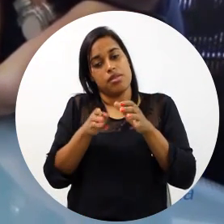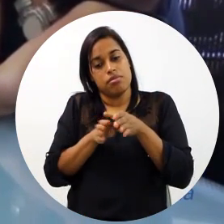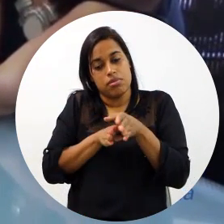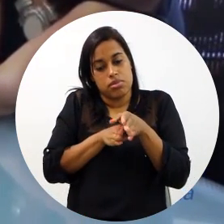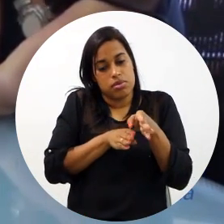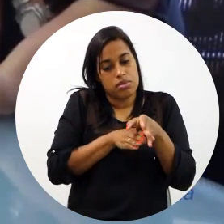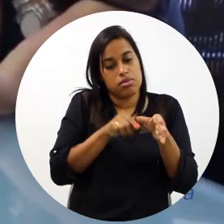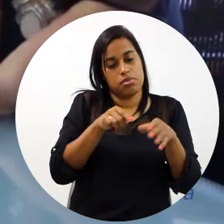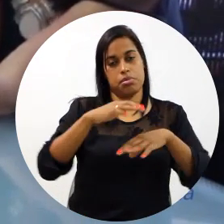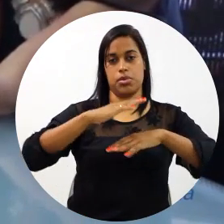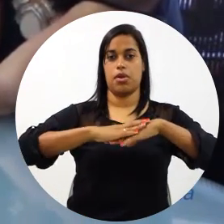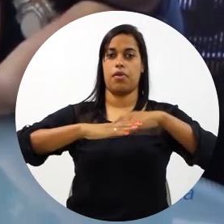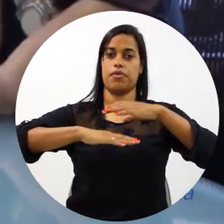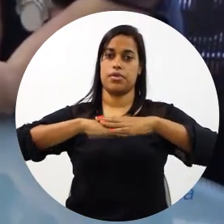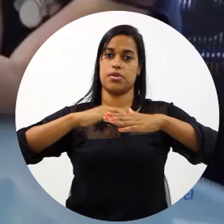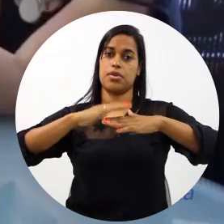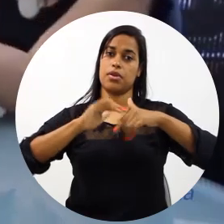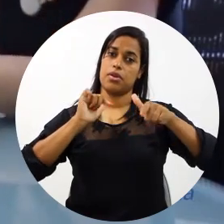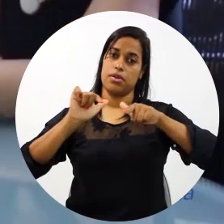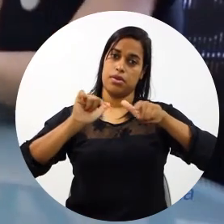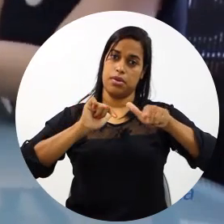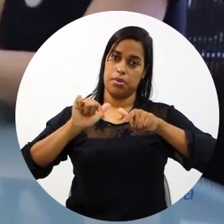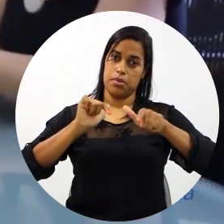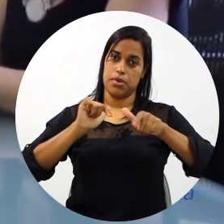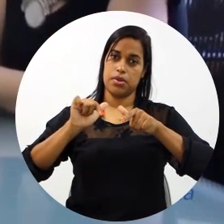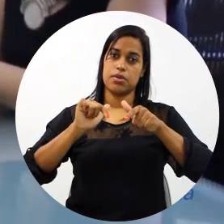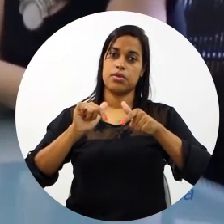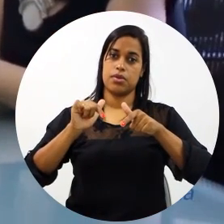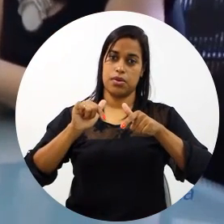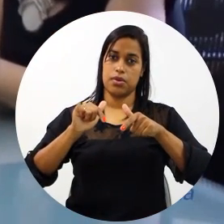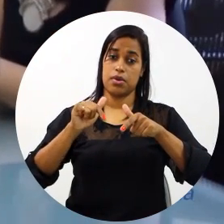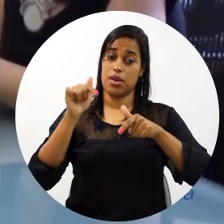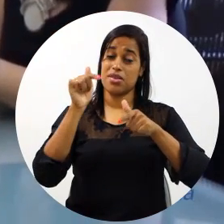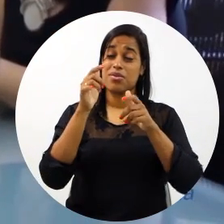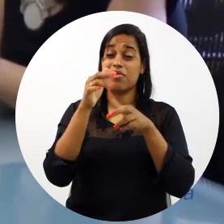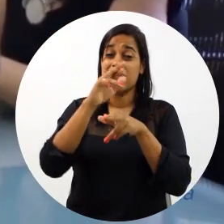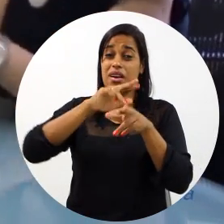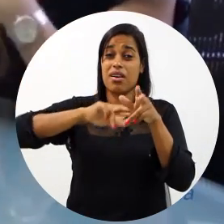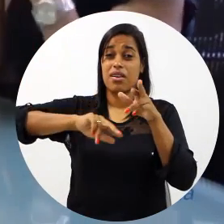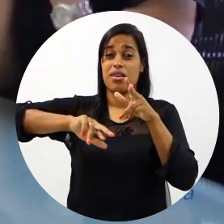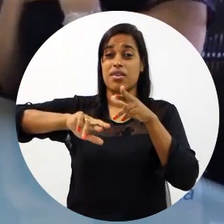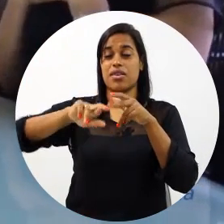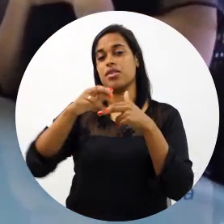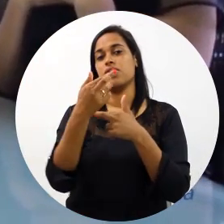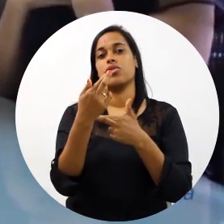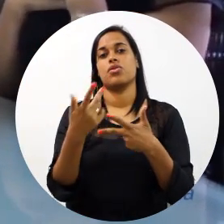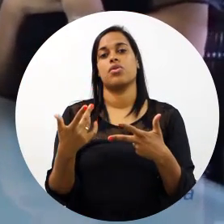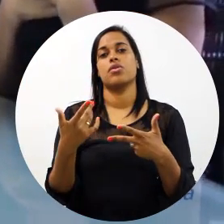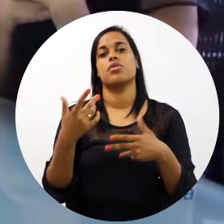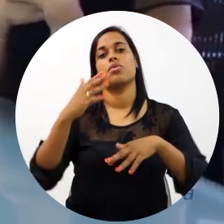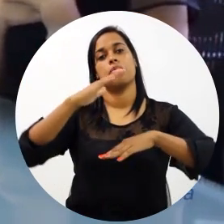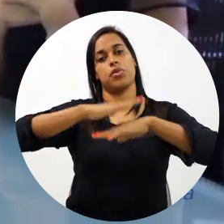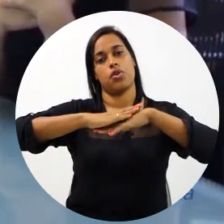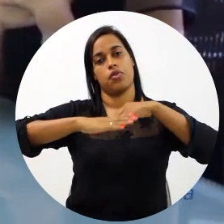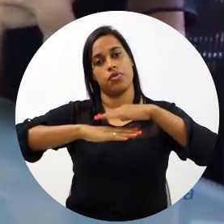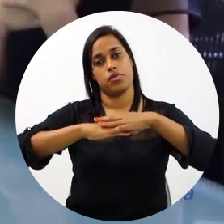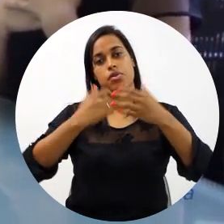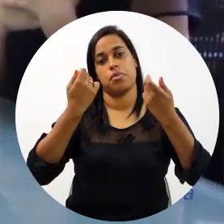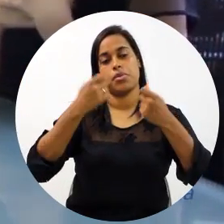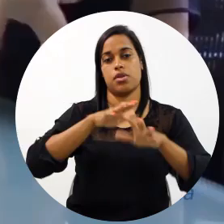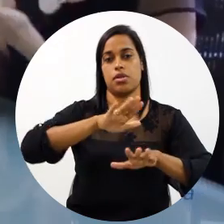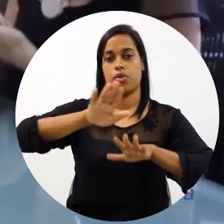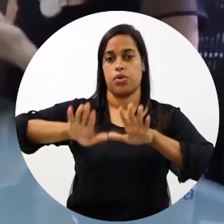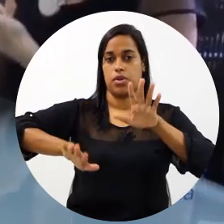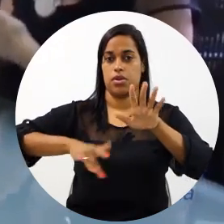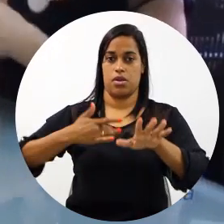esse colaborador, para esse trabalhador. Então você vê que isso é um conjunto de ações. Então é o funcionário, é o trabalhador que precisa ter cuidado